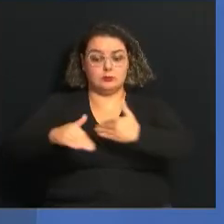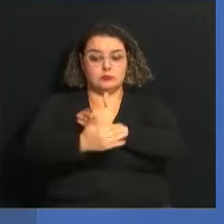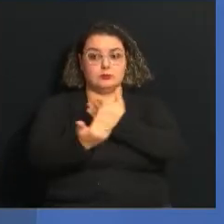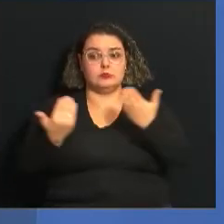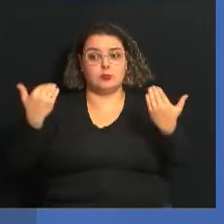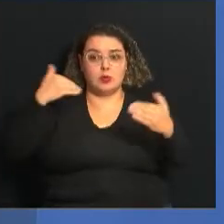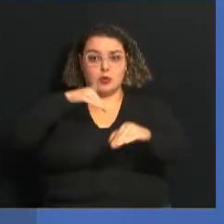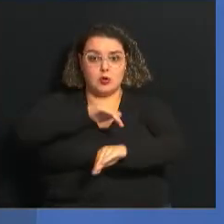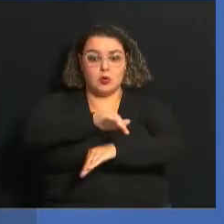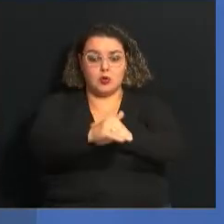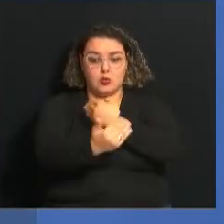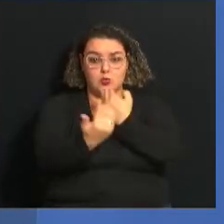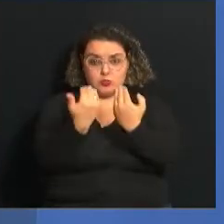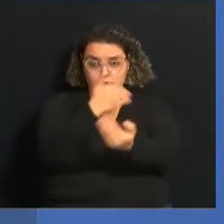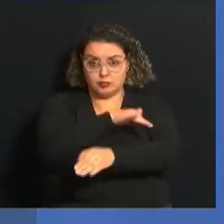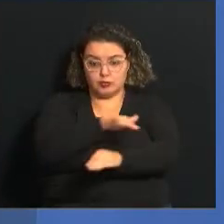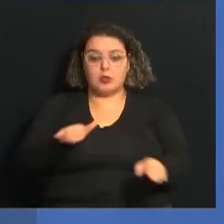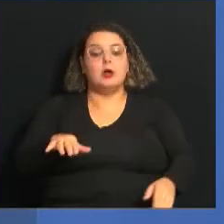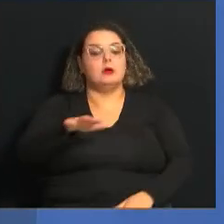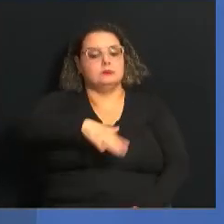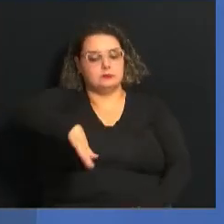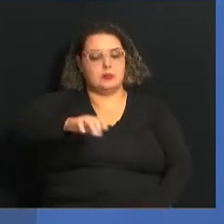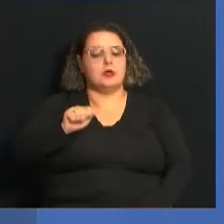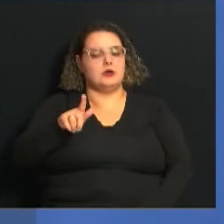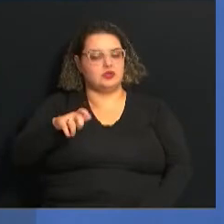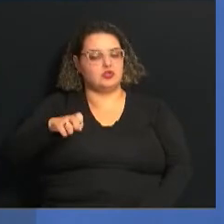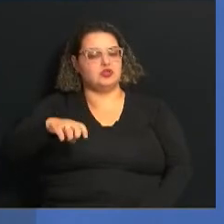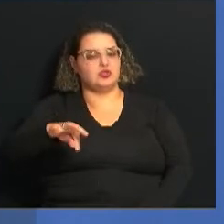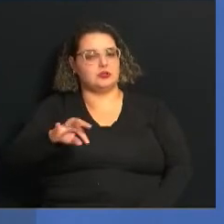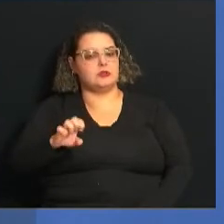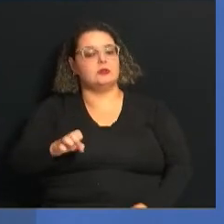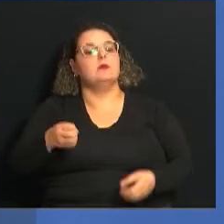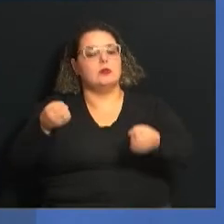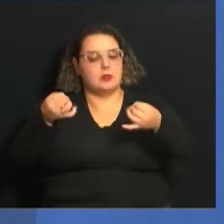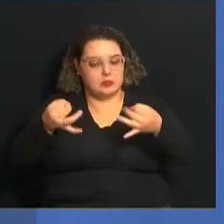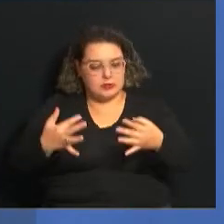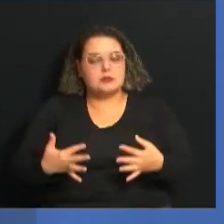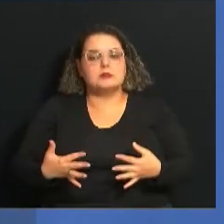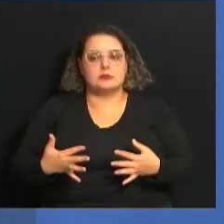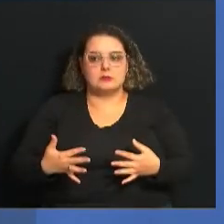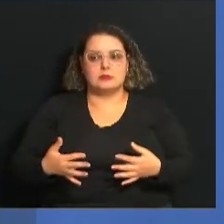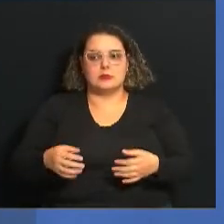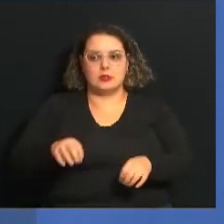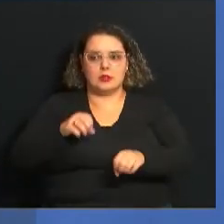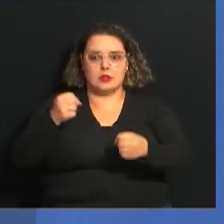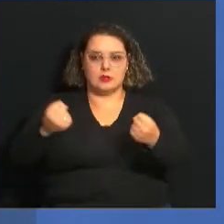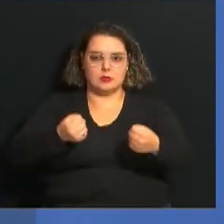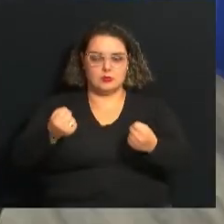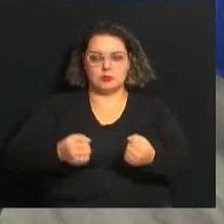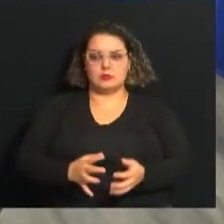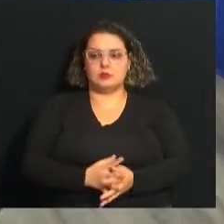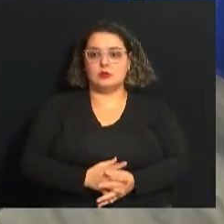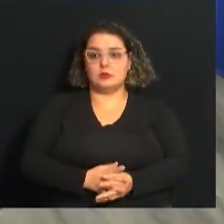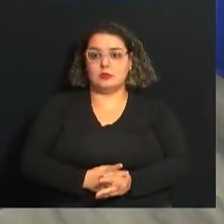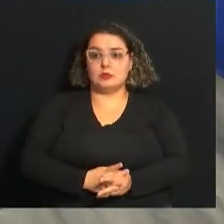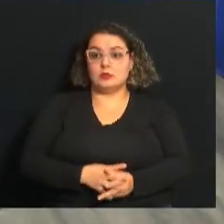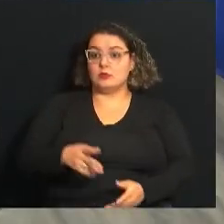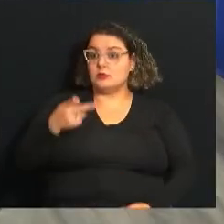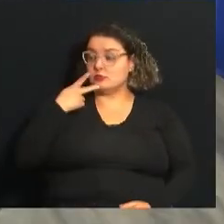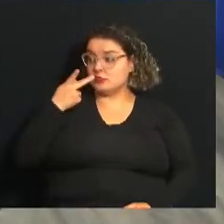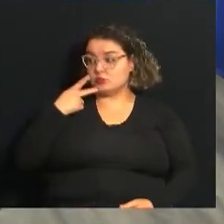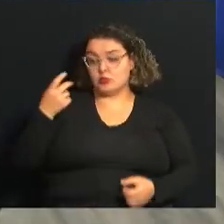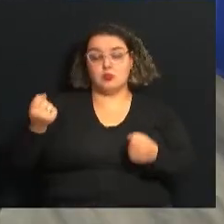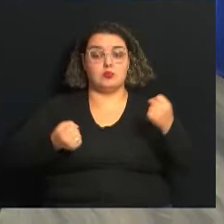mobilidade urbana estarão no local para orientar os motoristas. Você falou sobre motoristas,